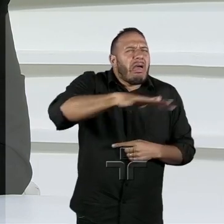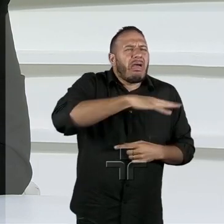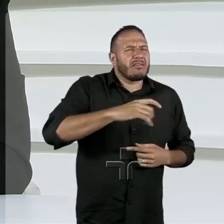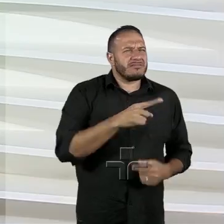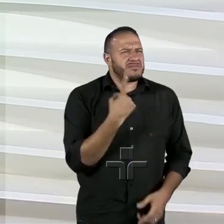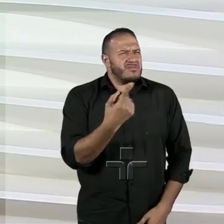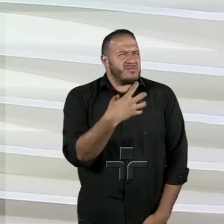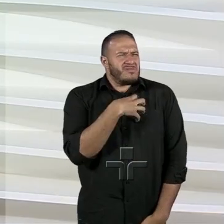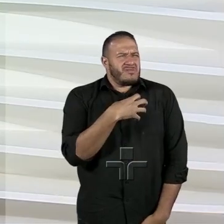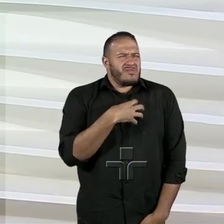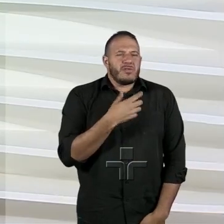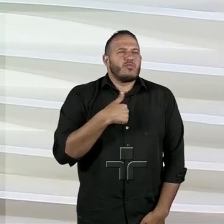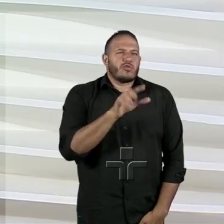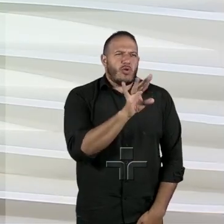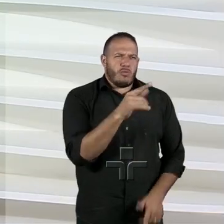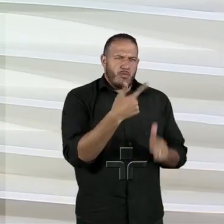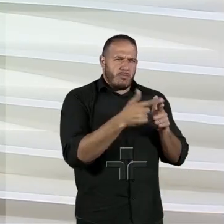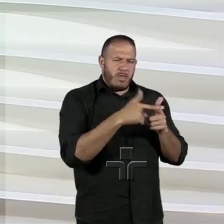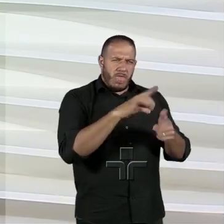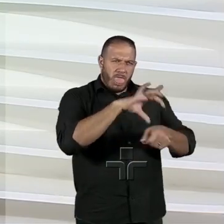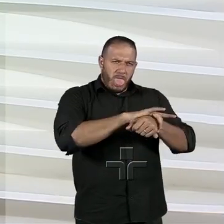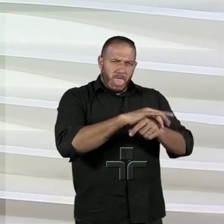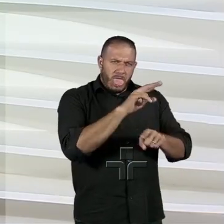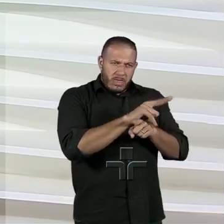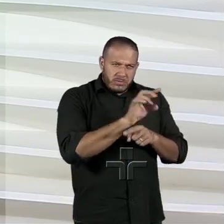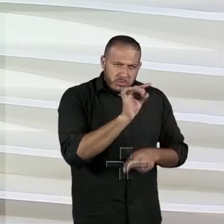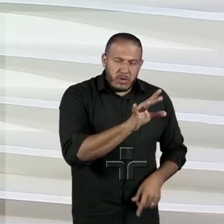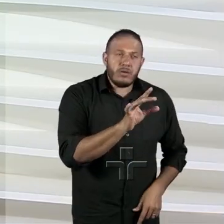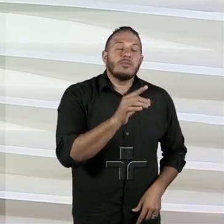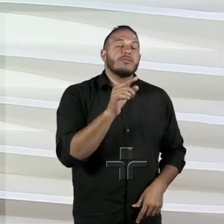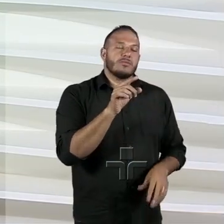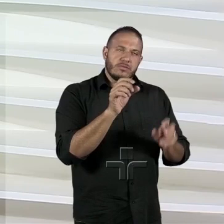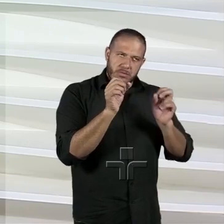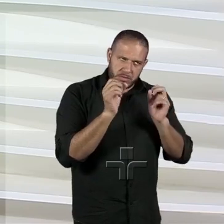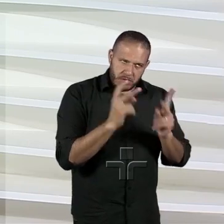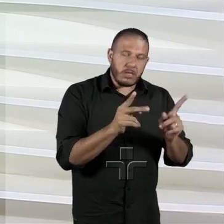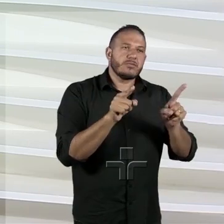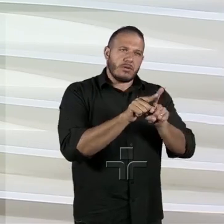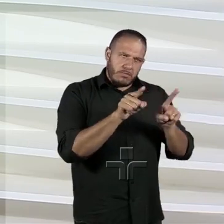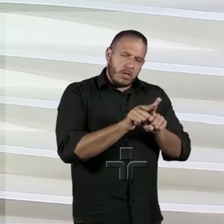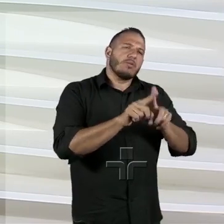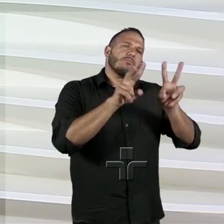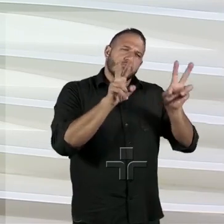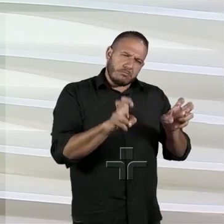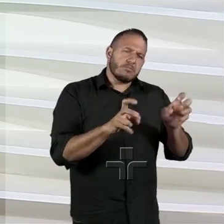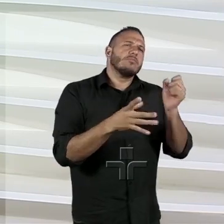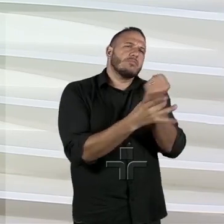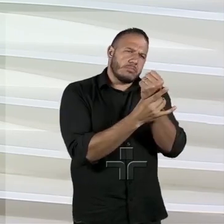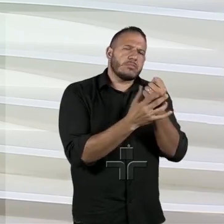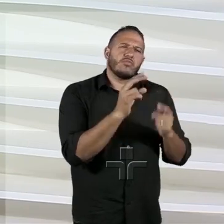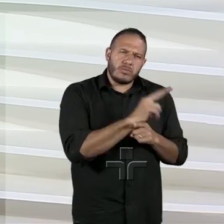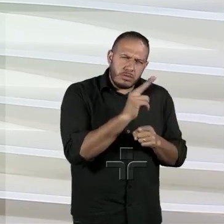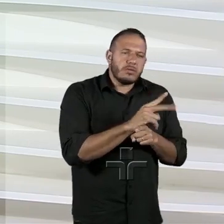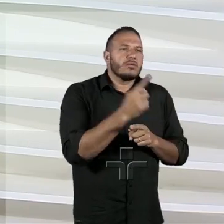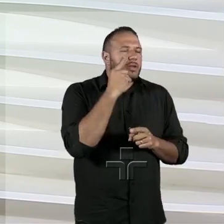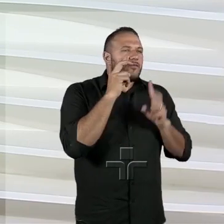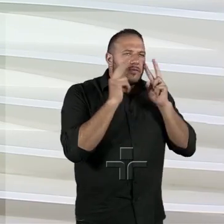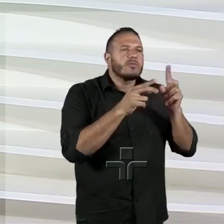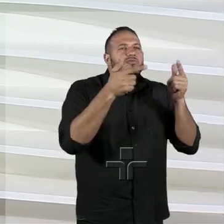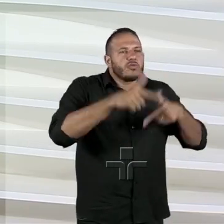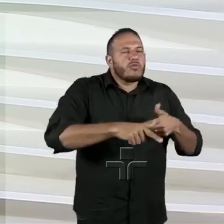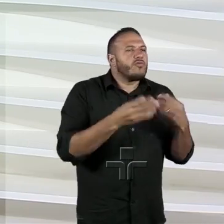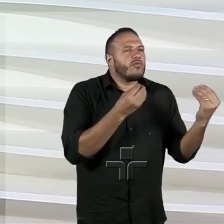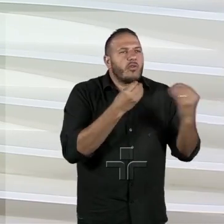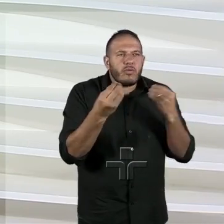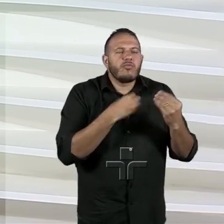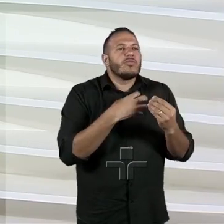tornando. Não é só um problema de segurança. Isso também tem questões de segurança, a gente está revendo os nossos procedimentos,